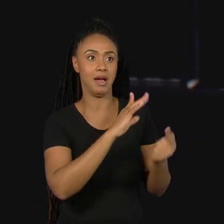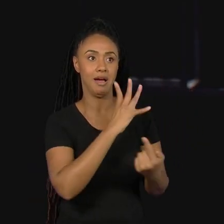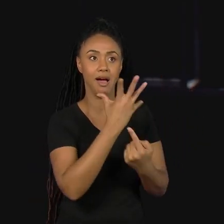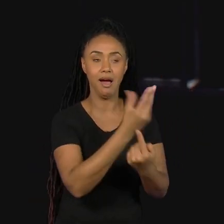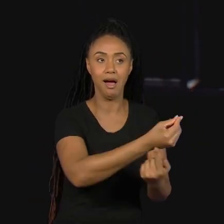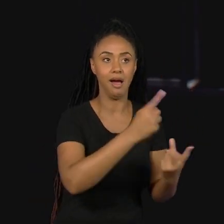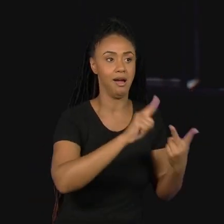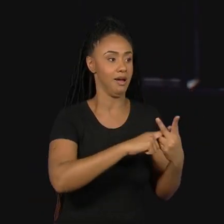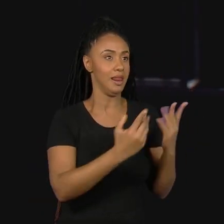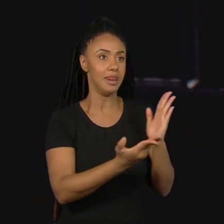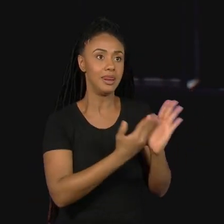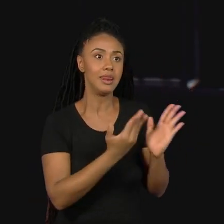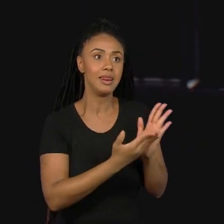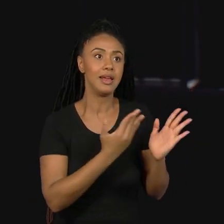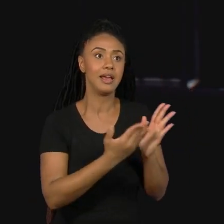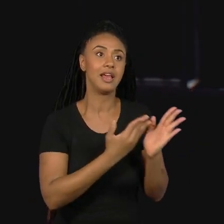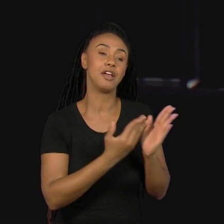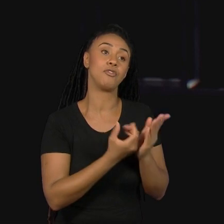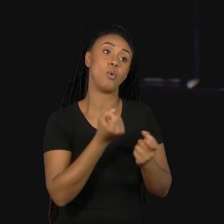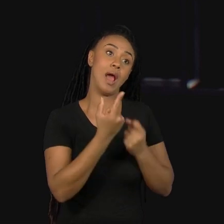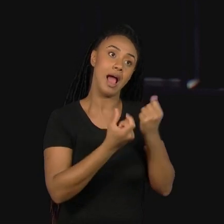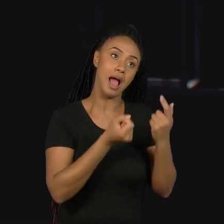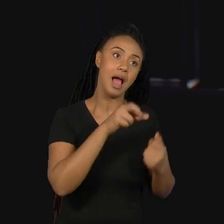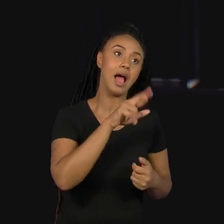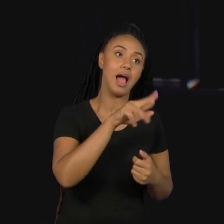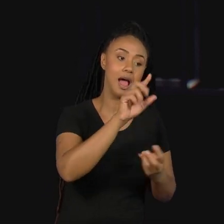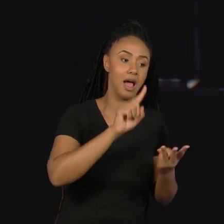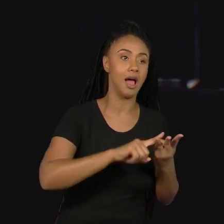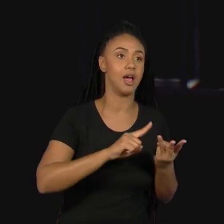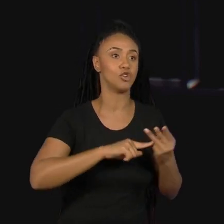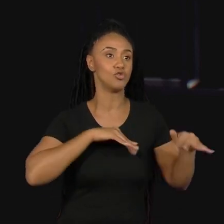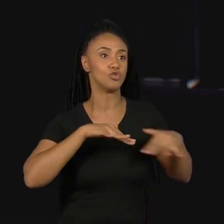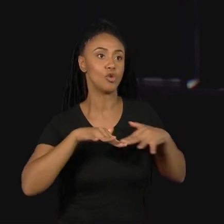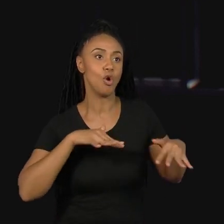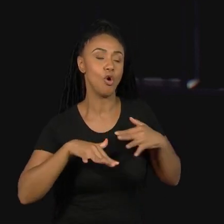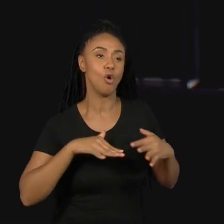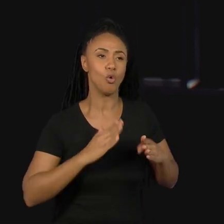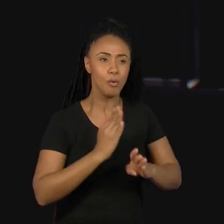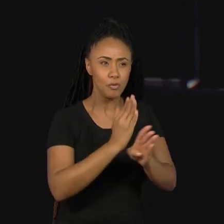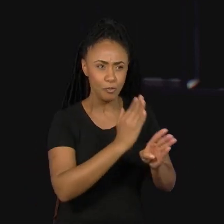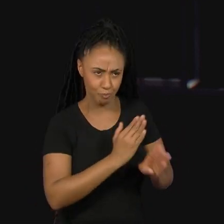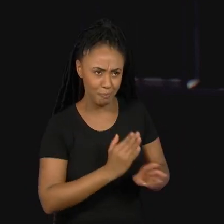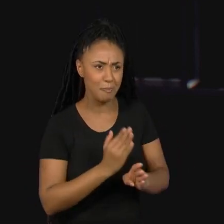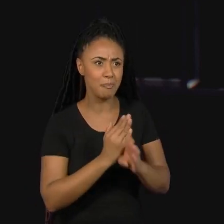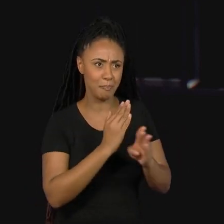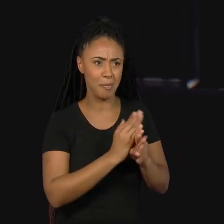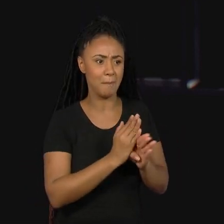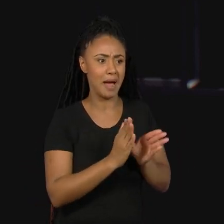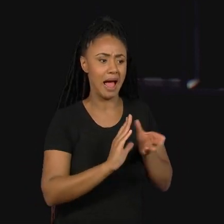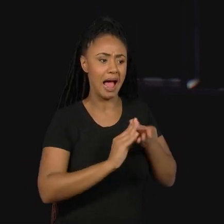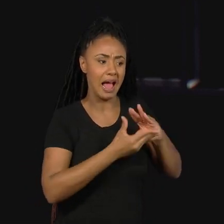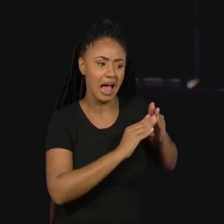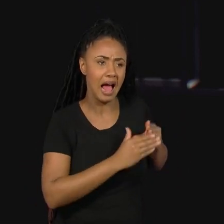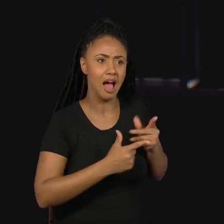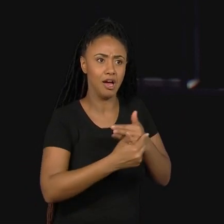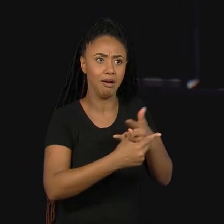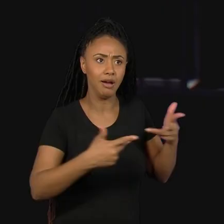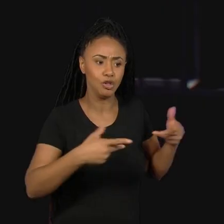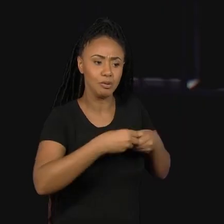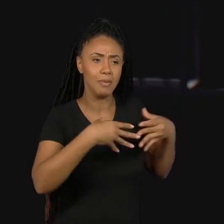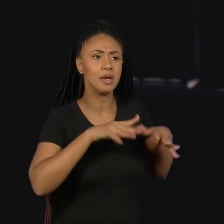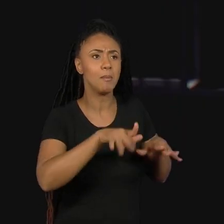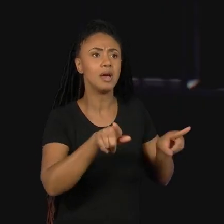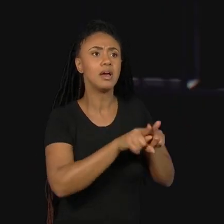arte, seus livros, né, alguns deles raros, os jogos, os enigmas, os quebra-cabeças e caixas mágicas, enfim. Mas tem também